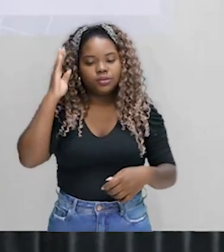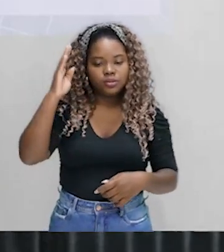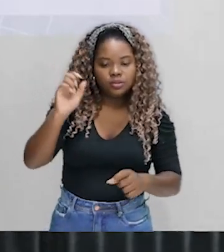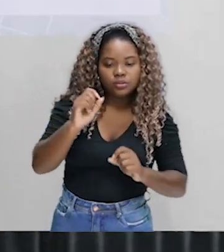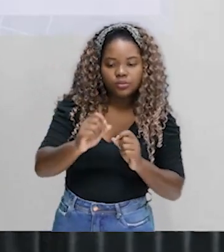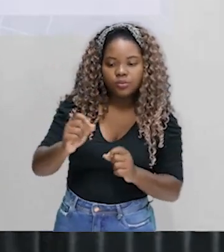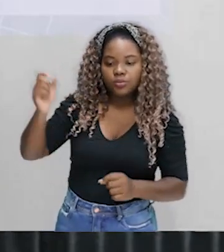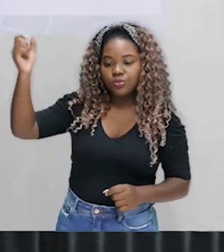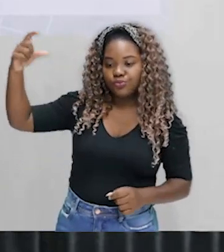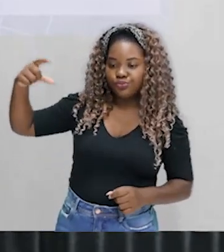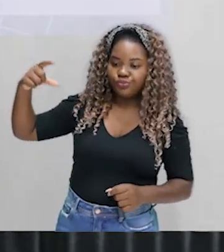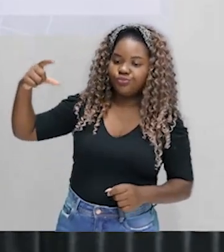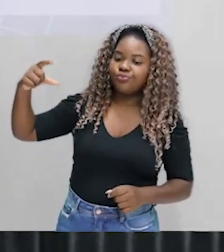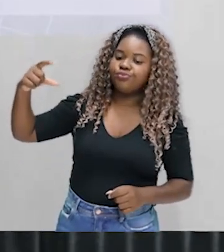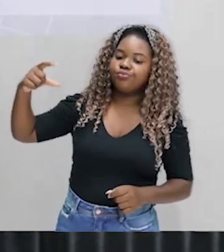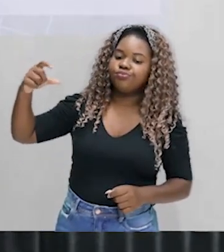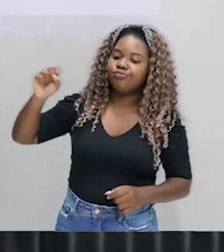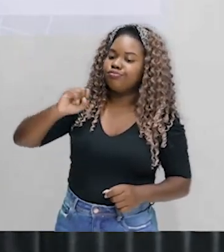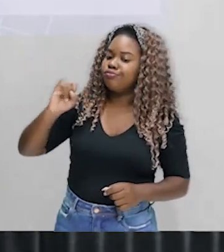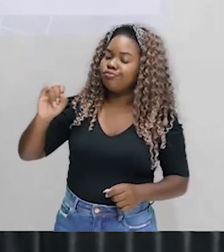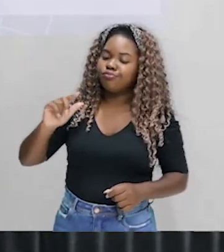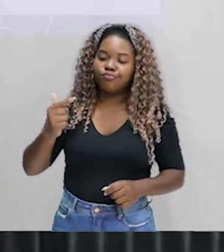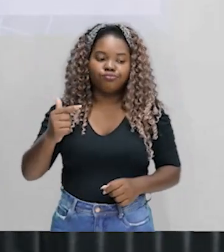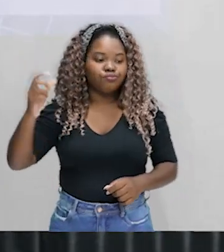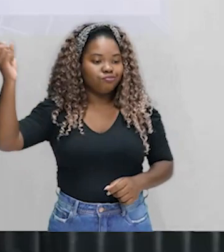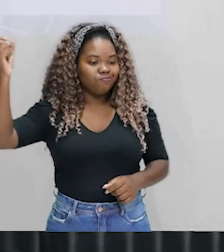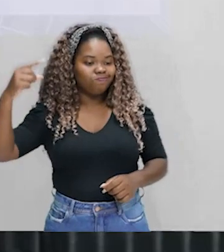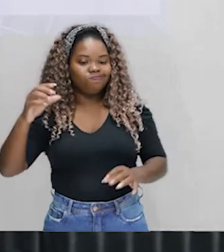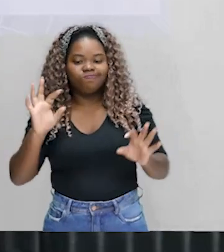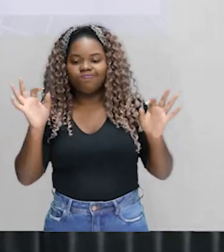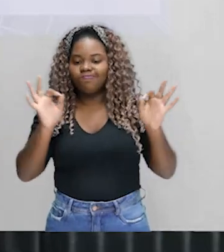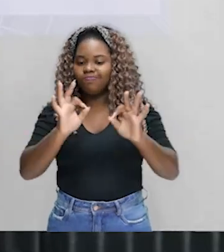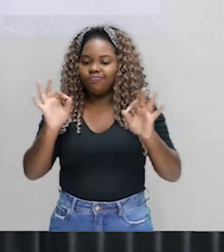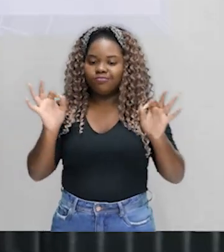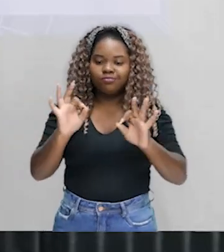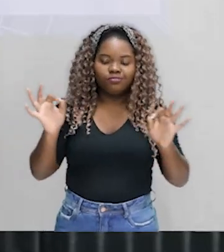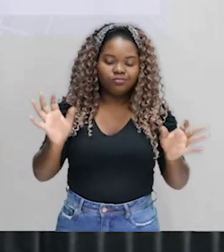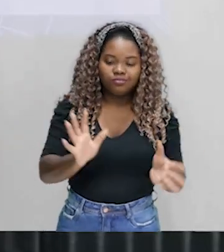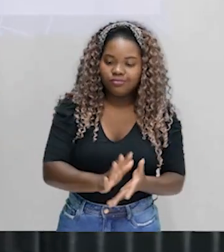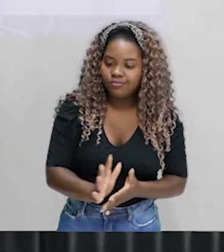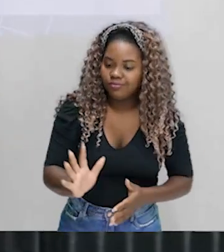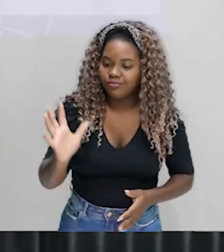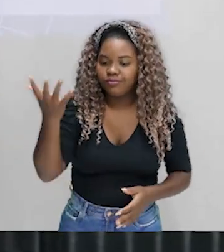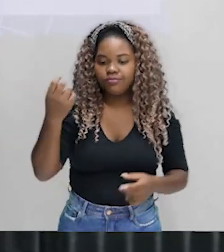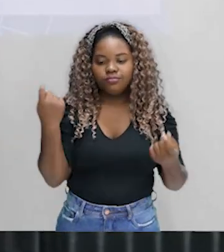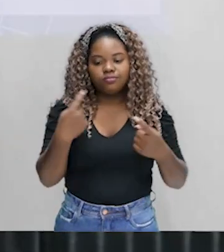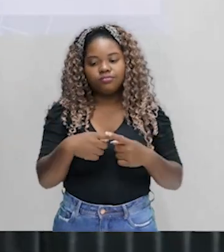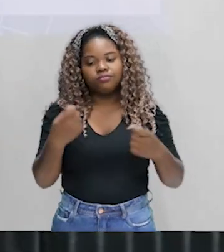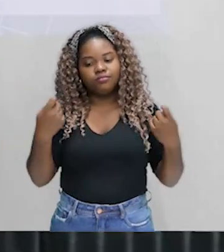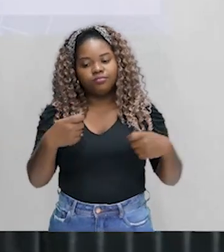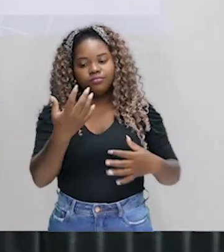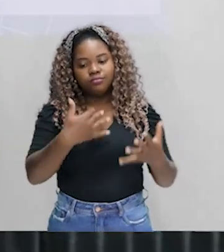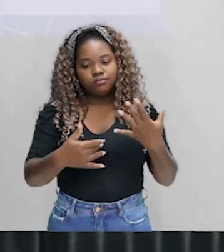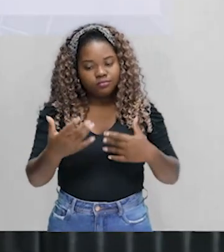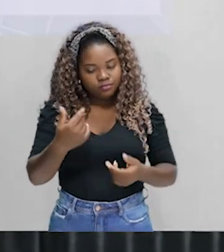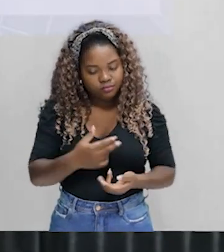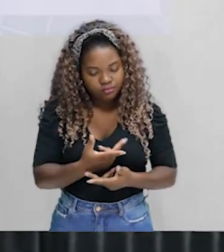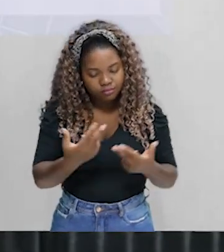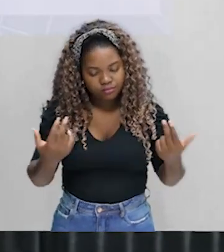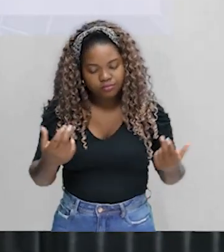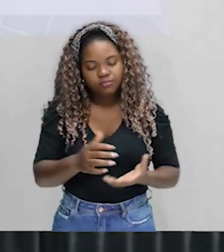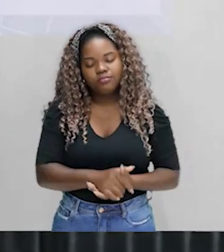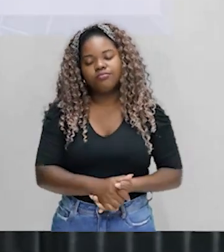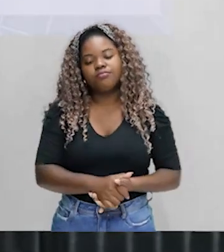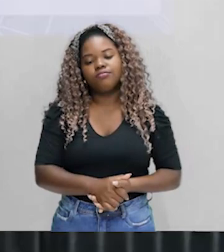do Sol, tá? Se não fosse o Sol, nós não seríamos vivos, porque nós precisamos nos alimentar. E a